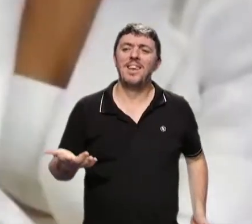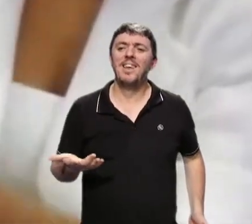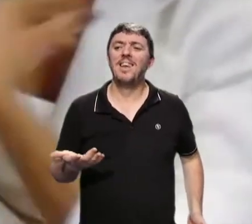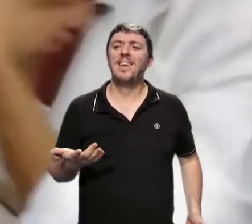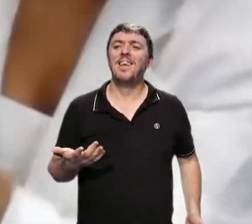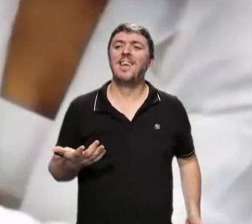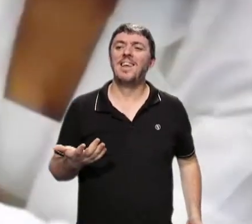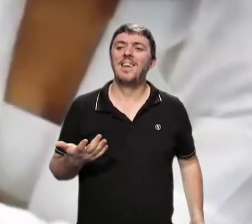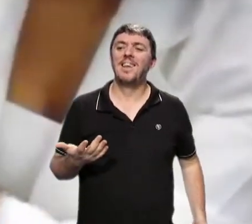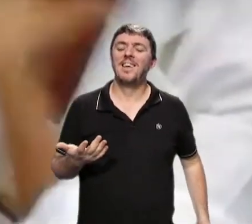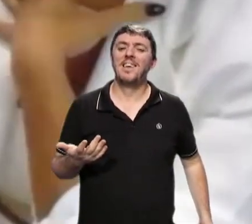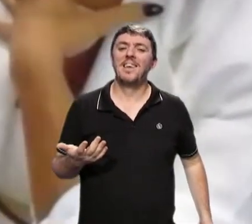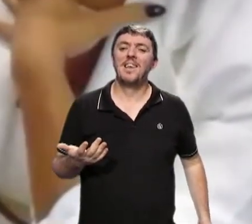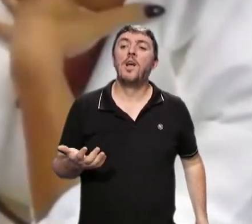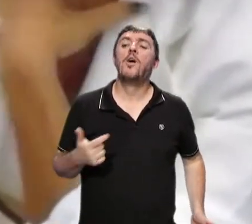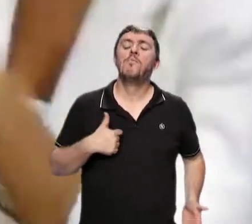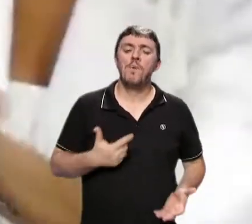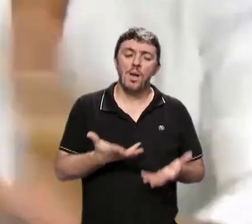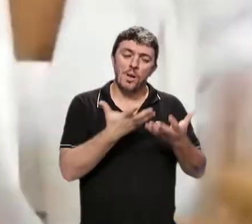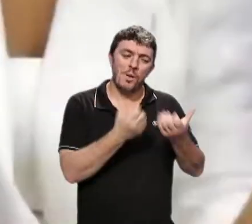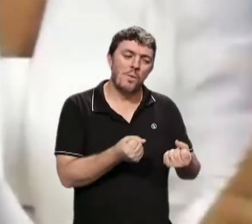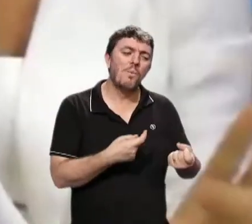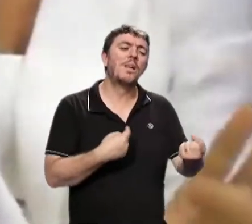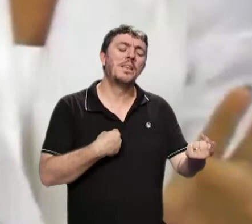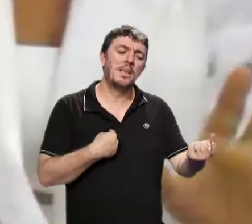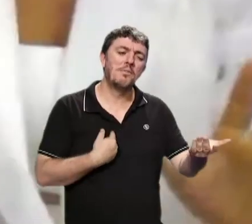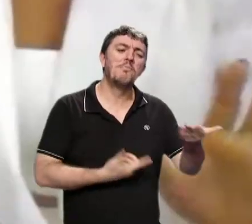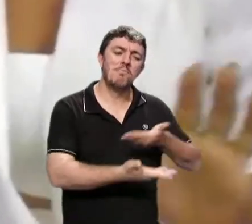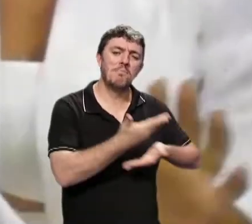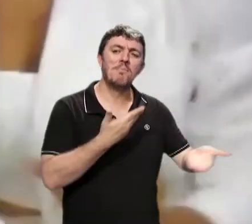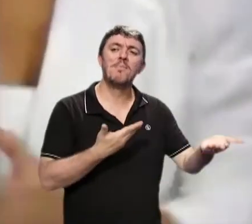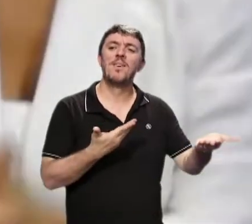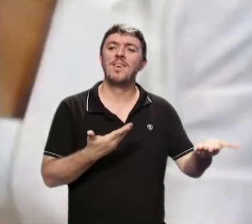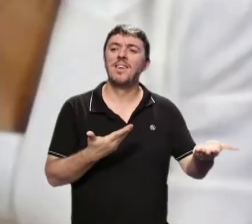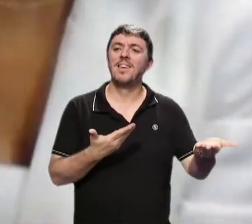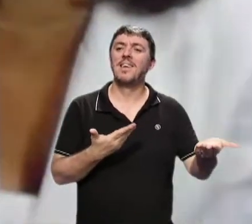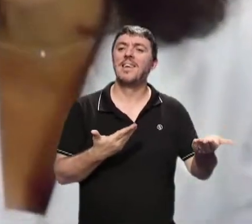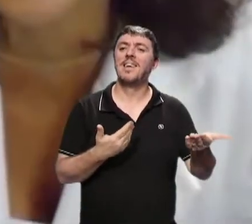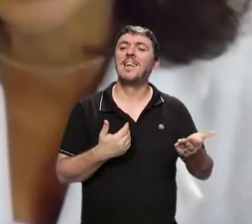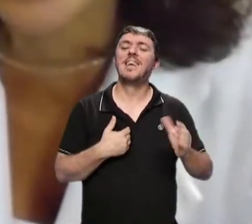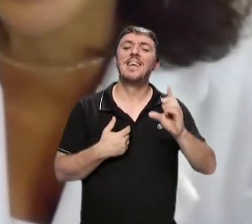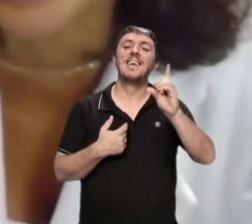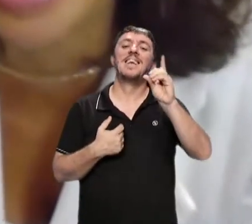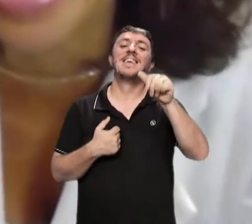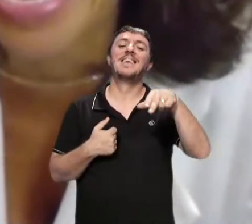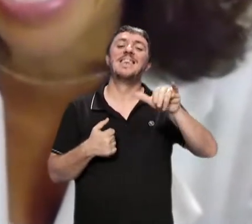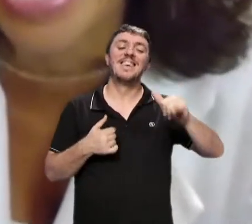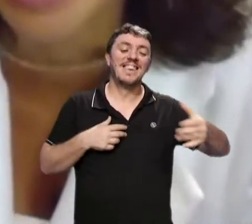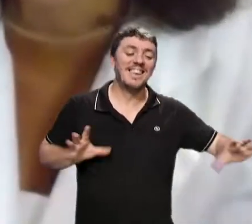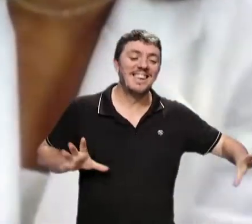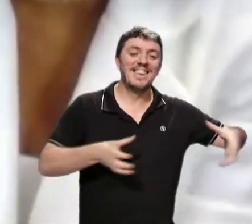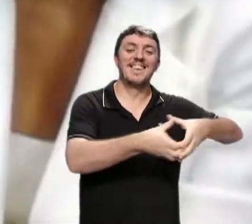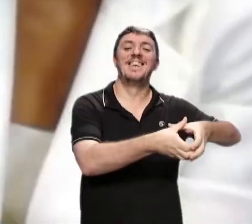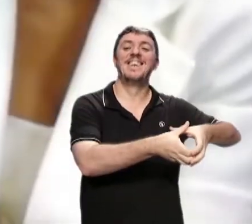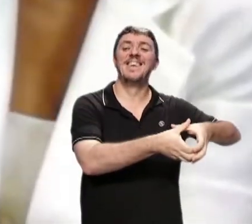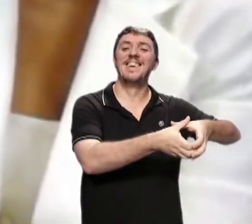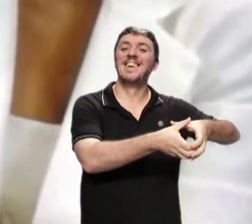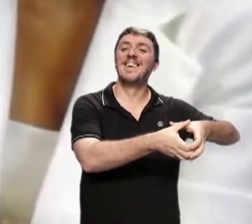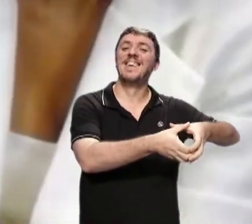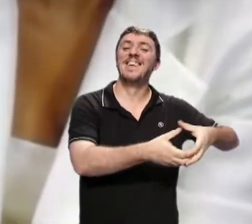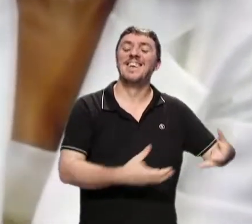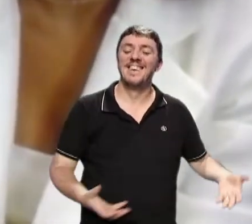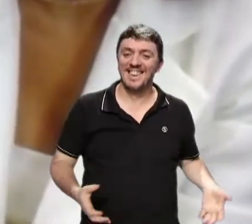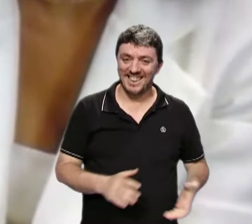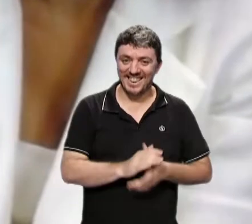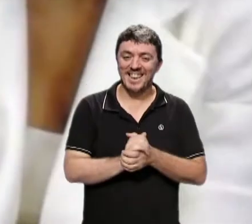É. E é tipo assim, eu aceito você, você me aceita. É, né? Isso. A gente já formou um time dando Calabresa que lute. Eu achei maravilhoso. Agora, o que eu mais